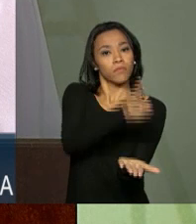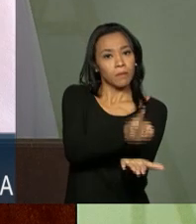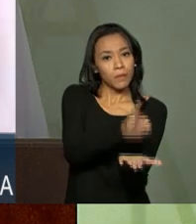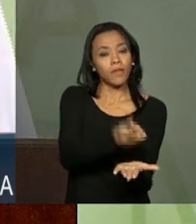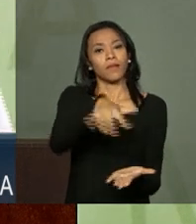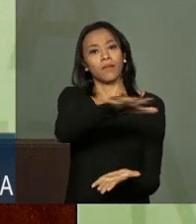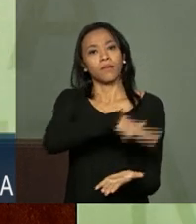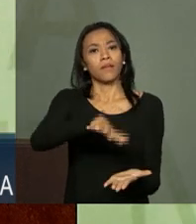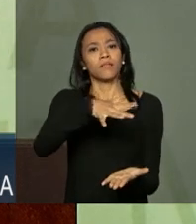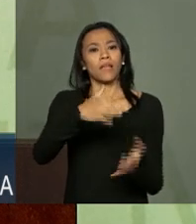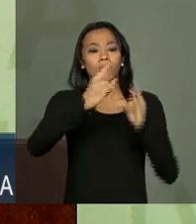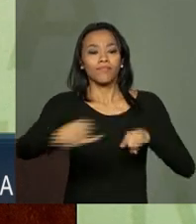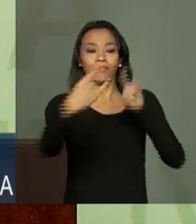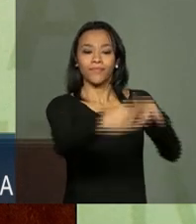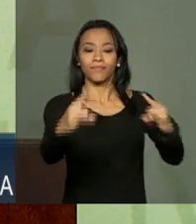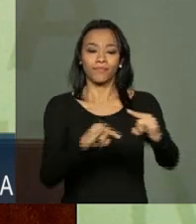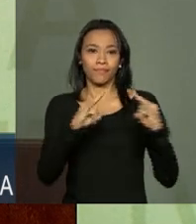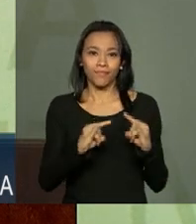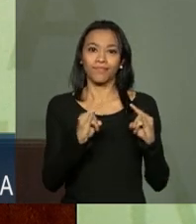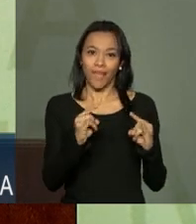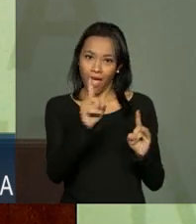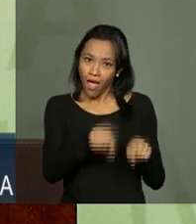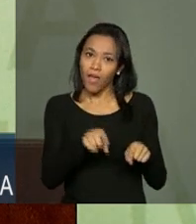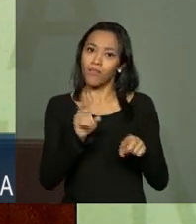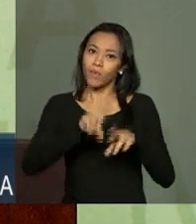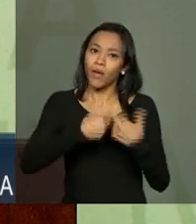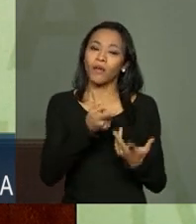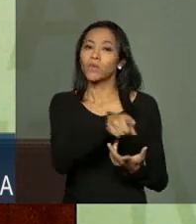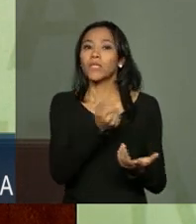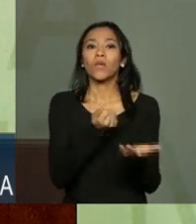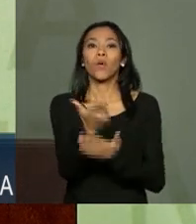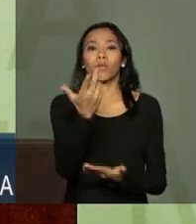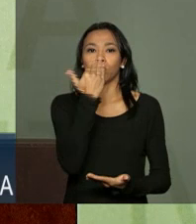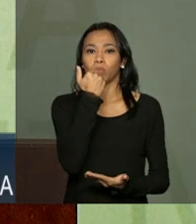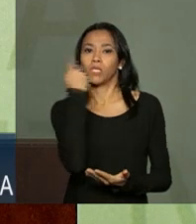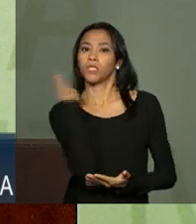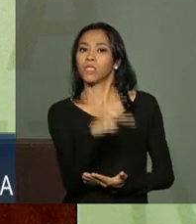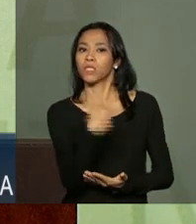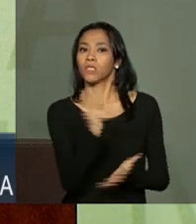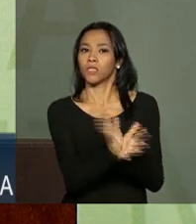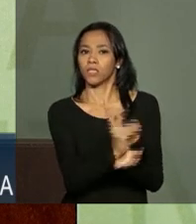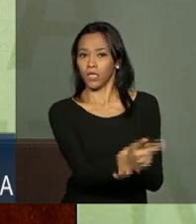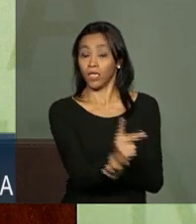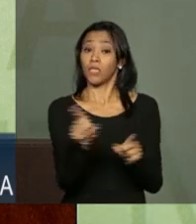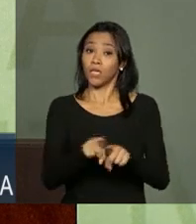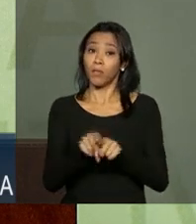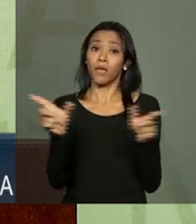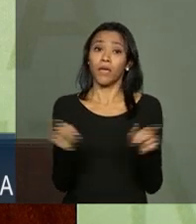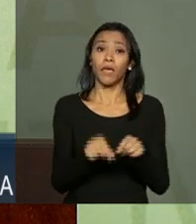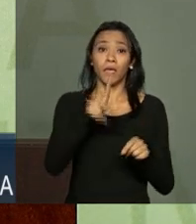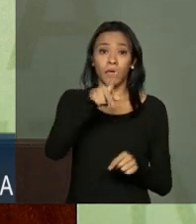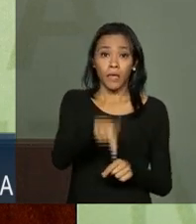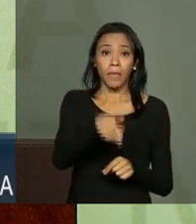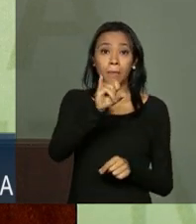produção dos assentamentos tem a ver com o programa de aquisição de alimentos e também com o PNAE, que é o